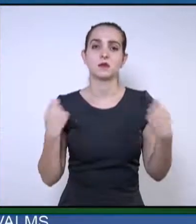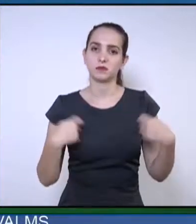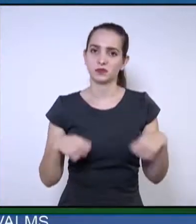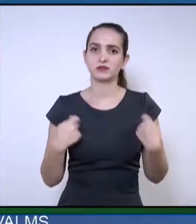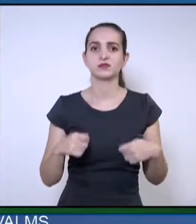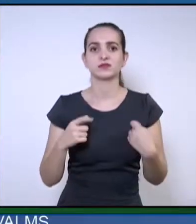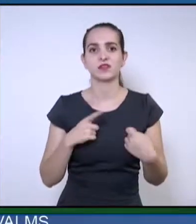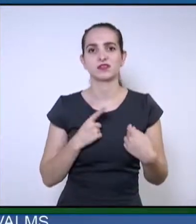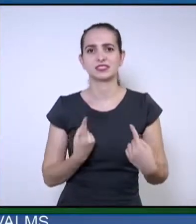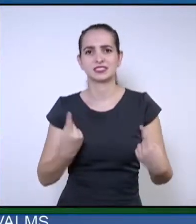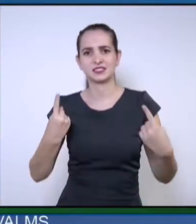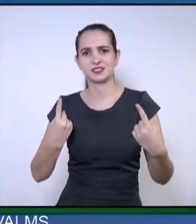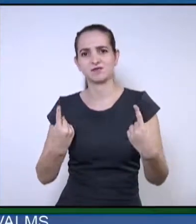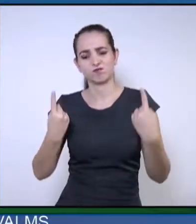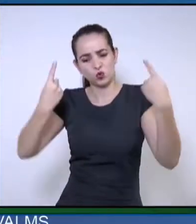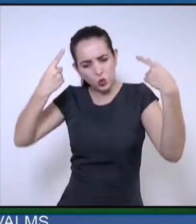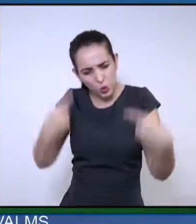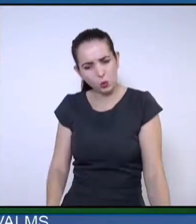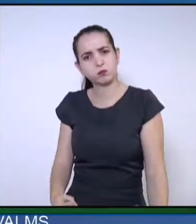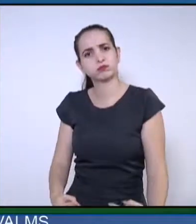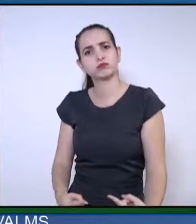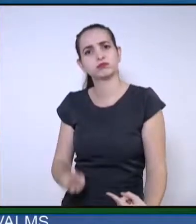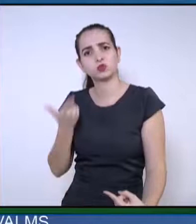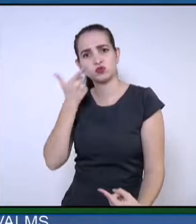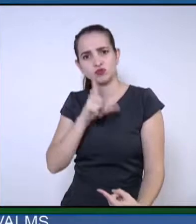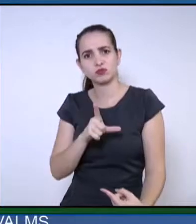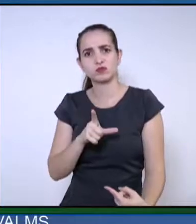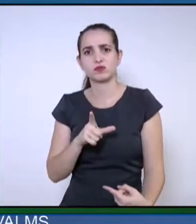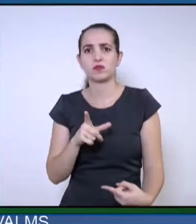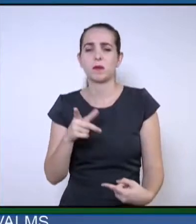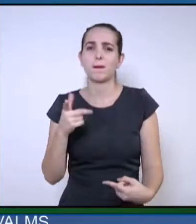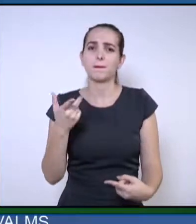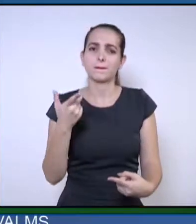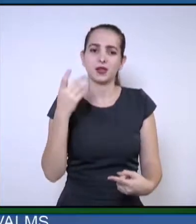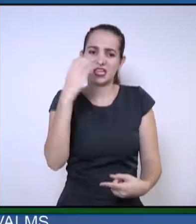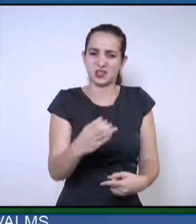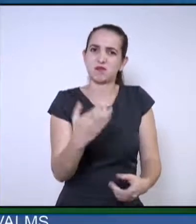precisa ser combatido em todas as suas vertentes.